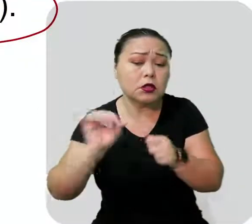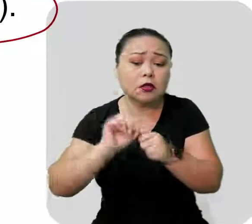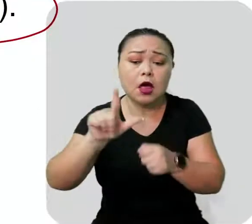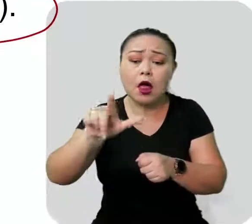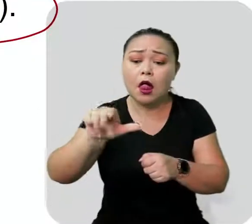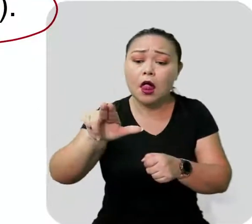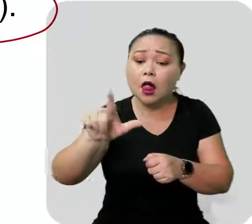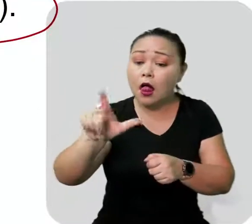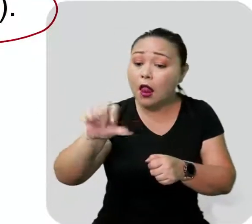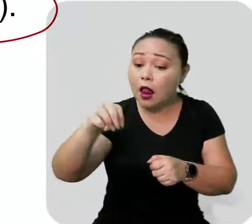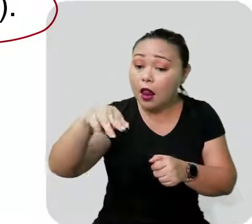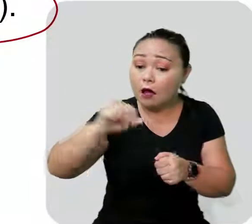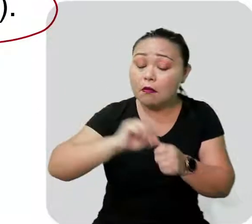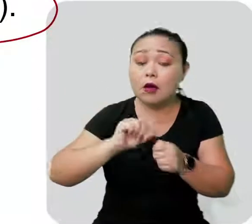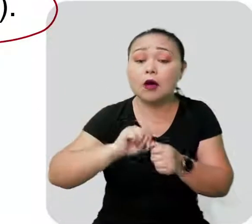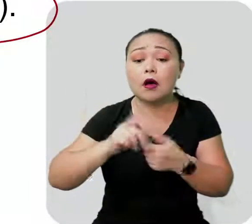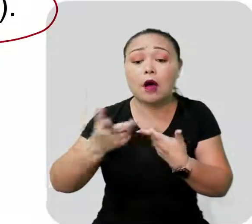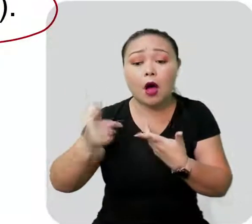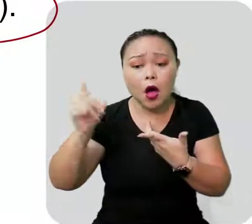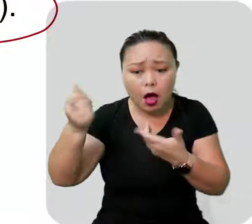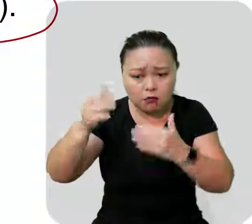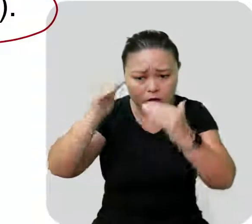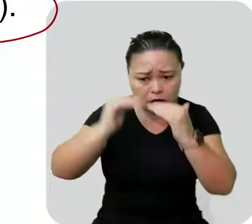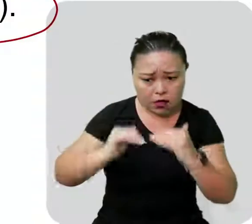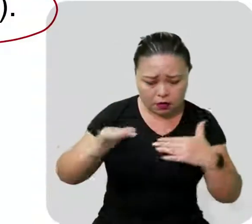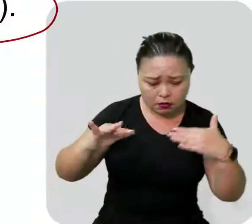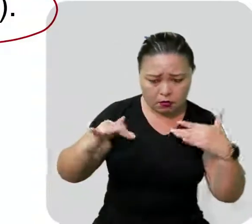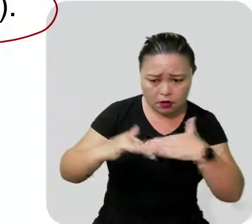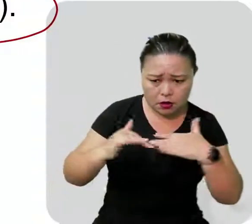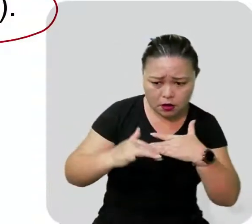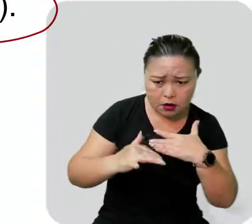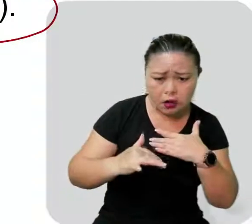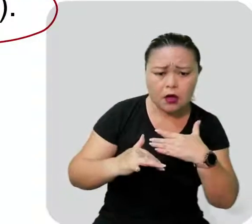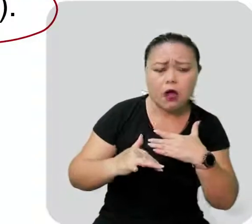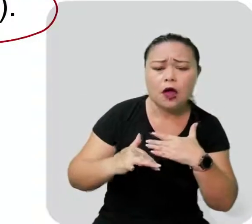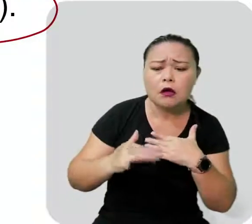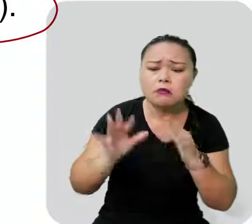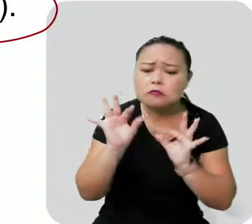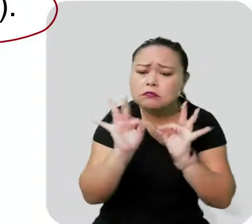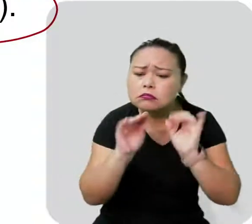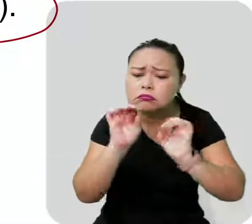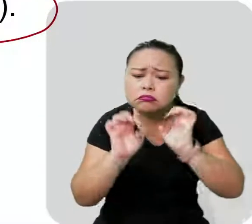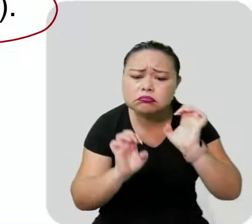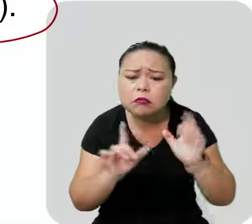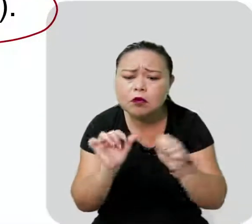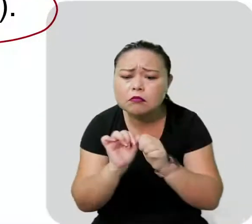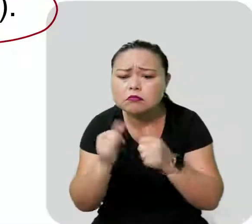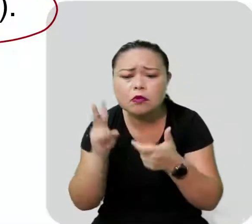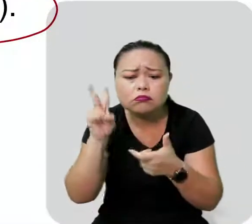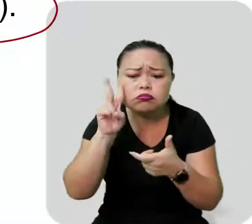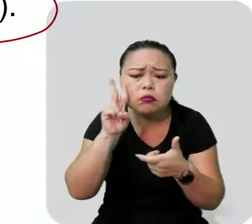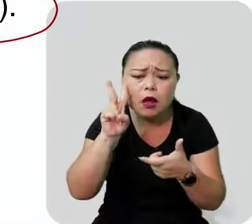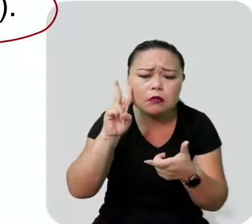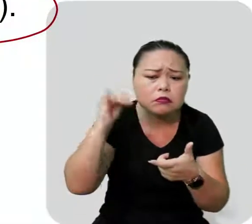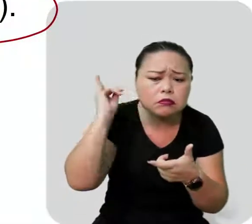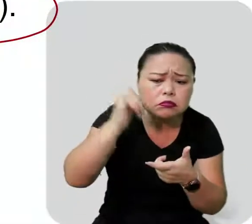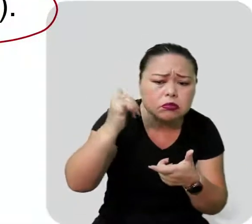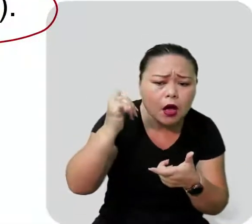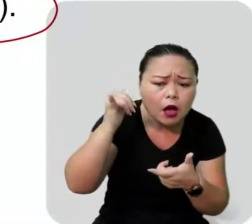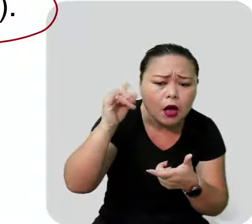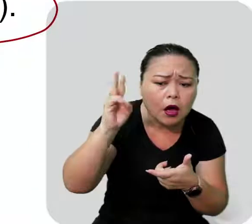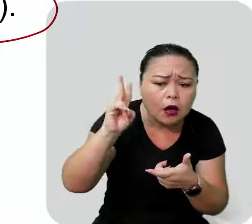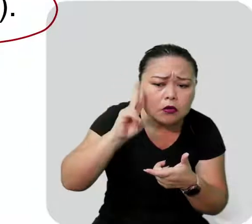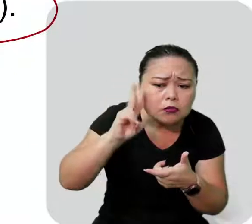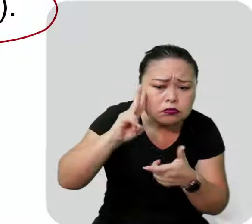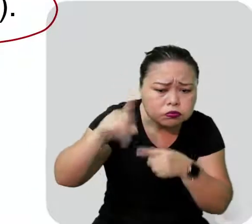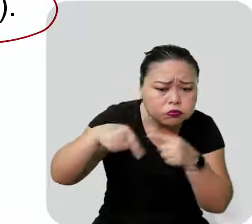e é uma cidade fica no baixa mas ela é toda estruturada por cima me dizer que história você tem um